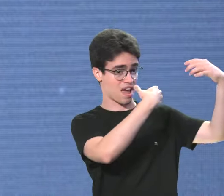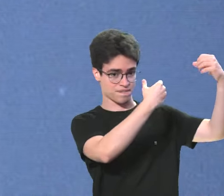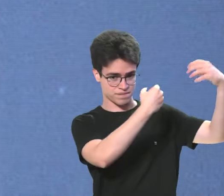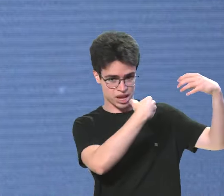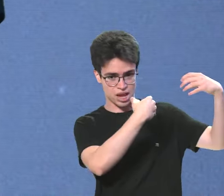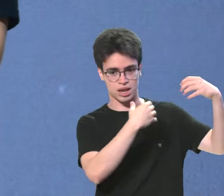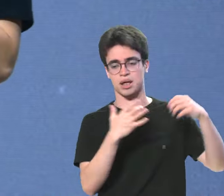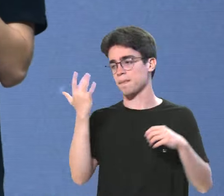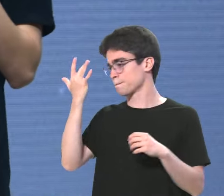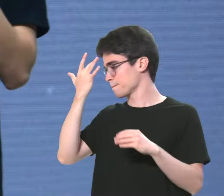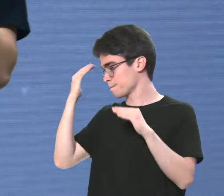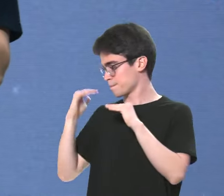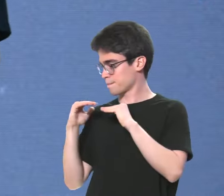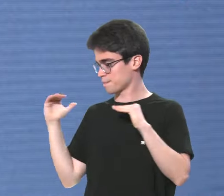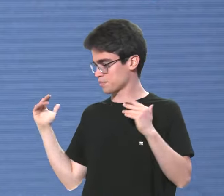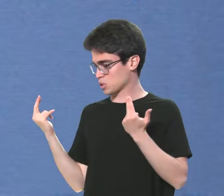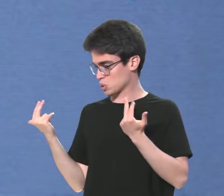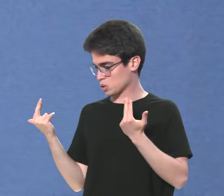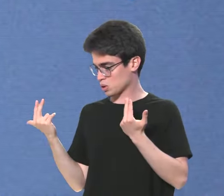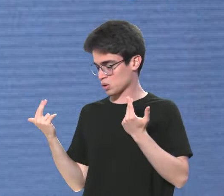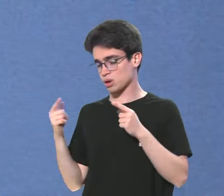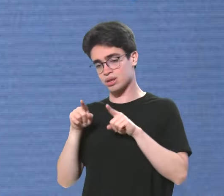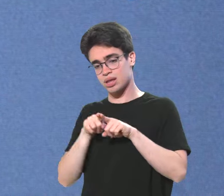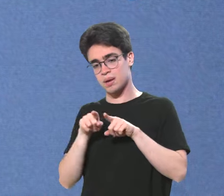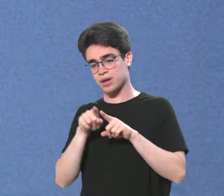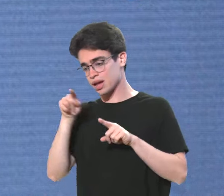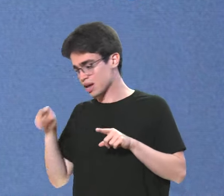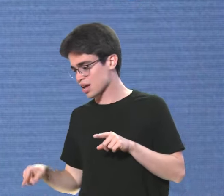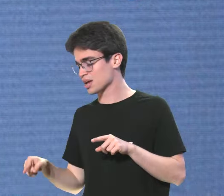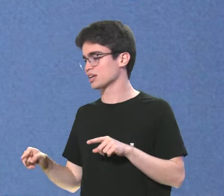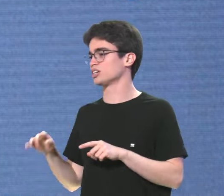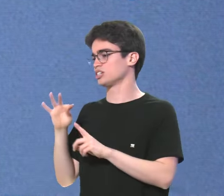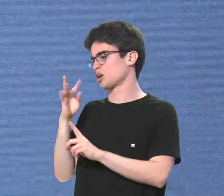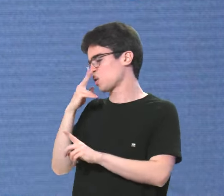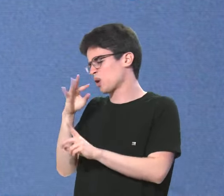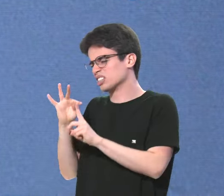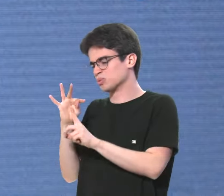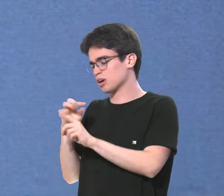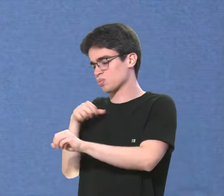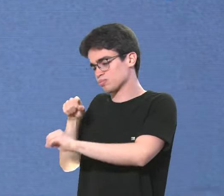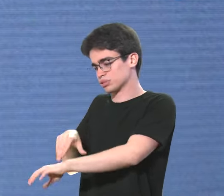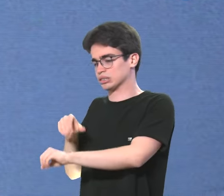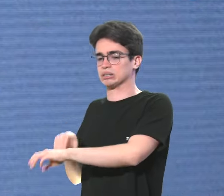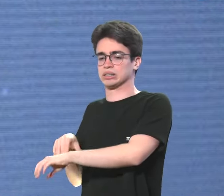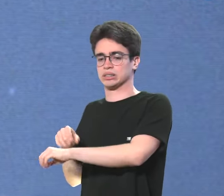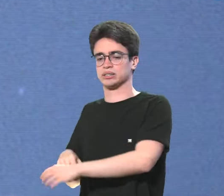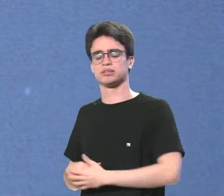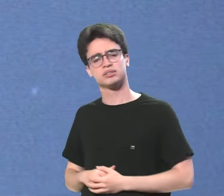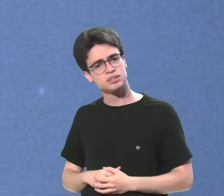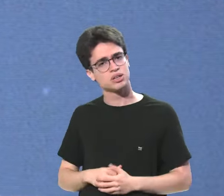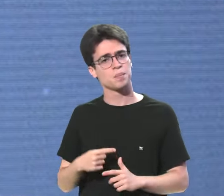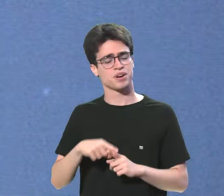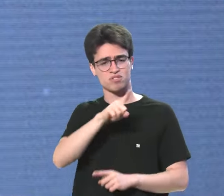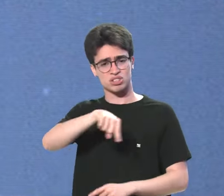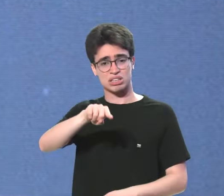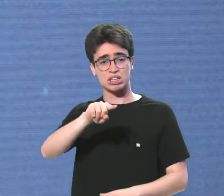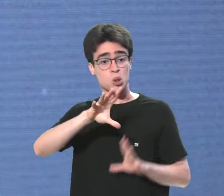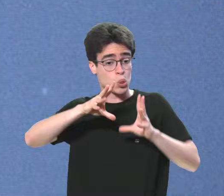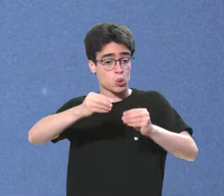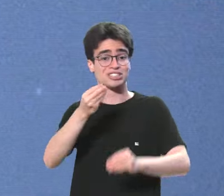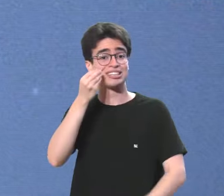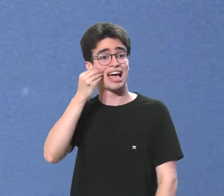um Barnabé e de um Timóteo para discipular você tem tentado fazer tudo sozinho